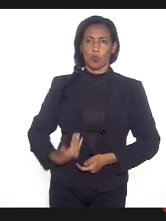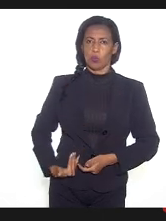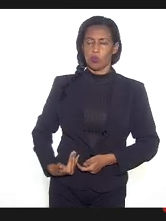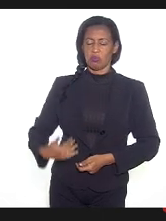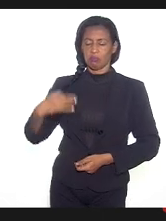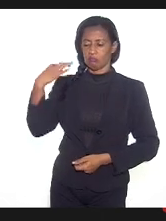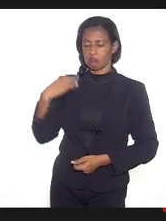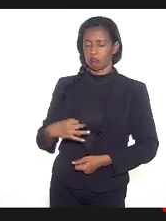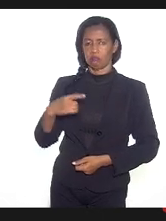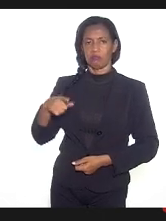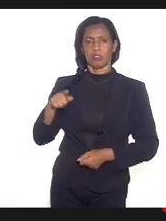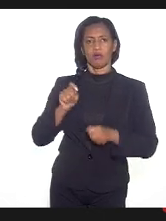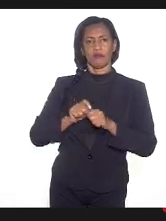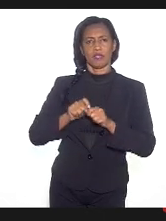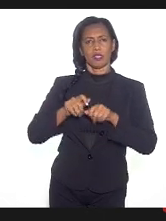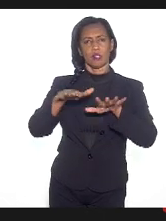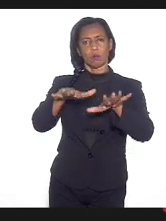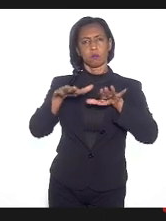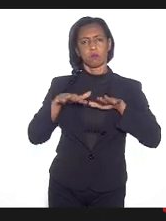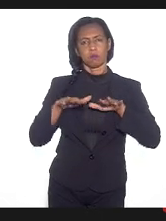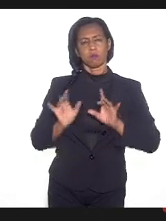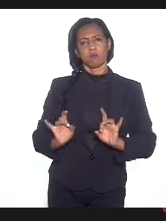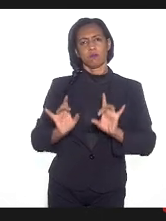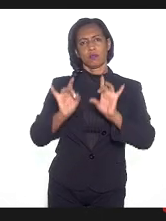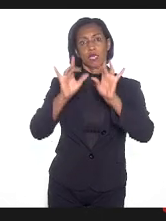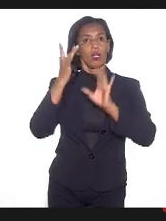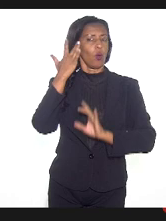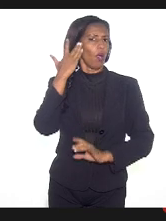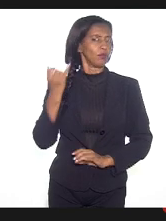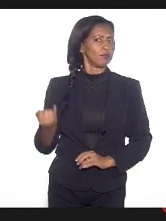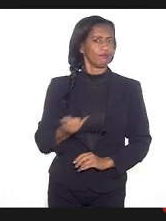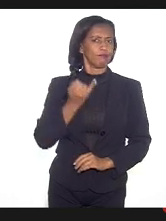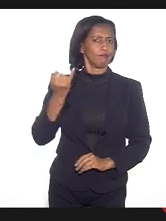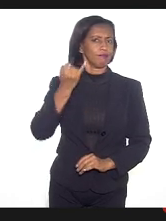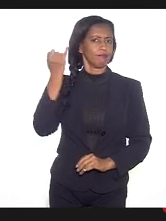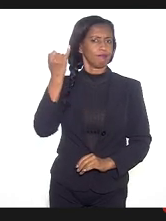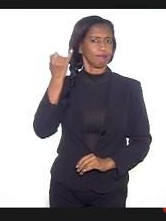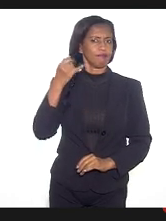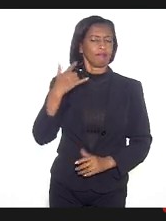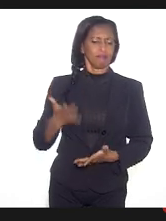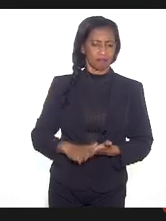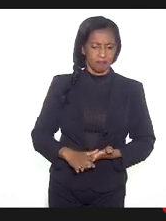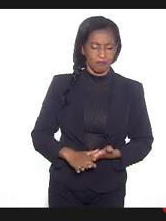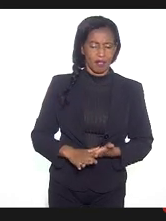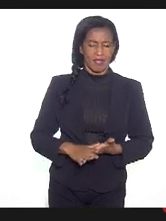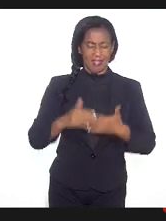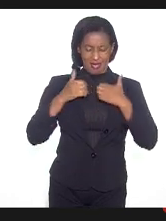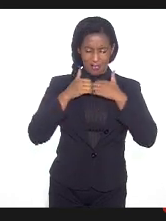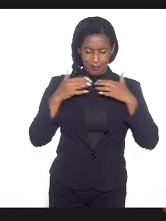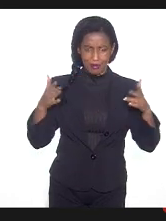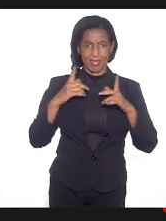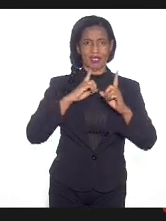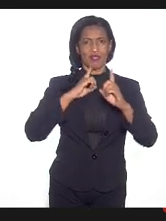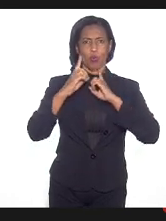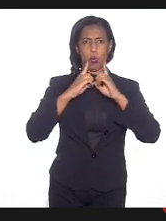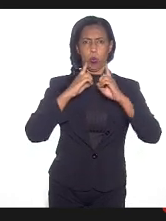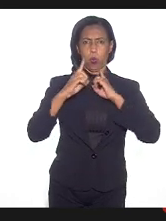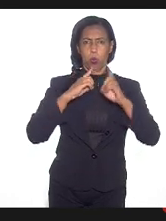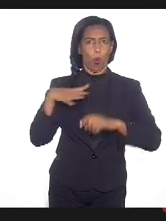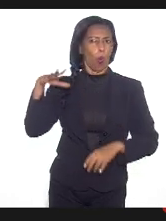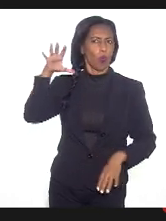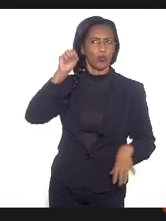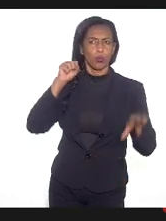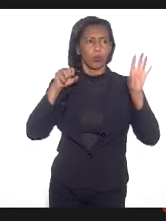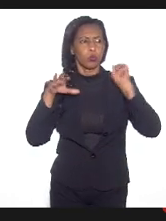exatamente por estar promovendo essa audiência. Eu acho que é importante abrir esse diálogo, ouvir realmente as